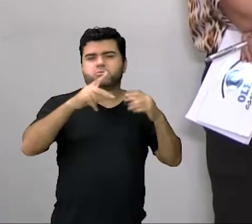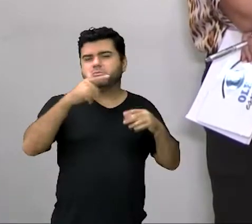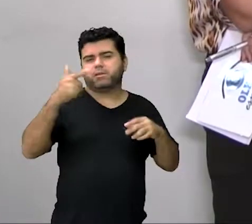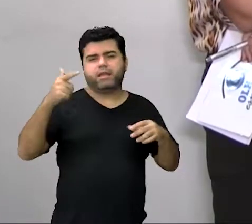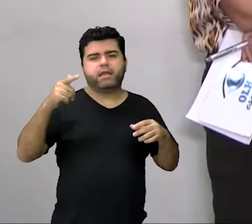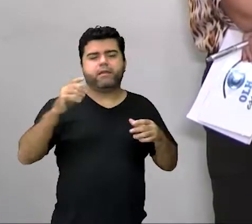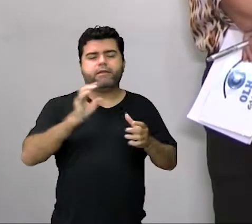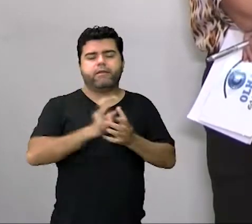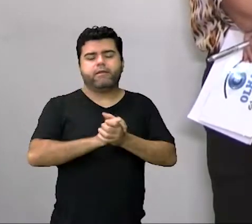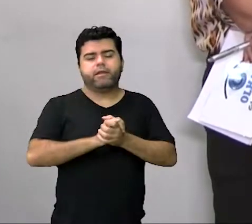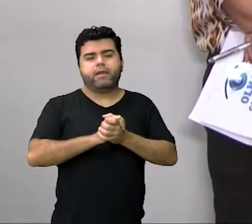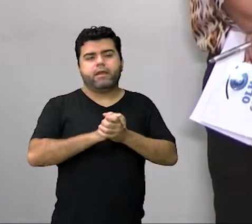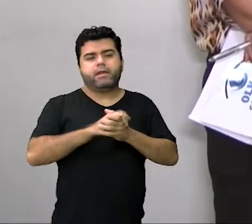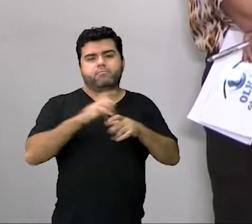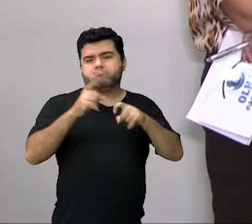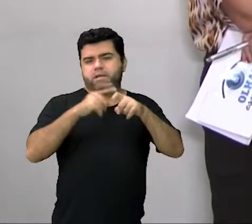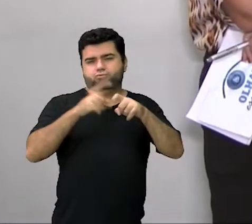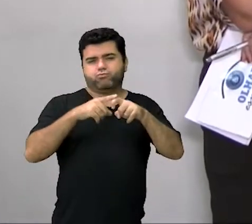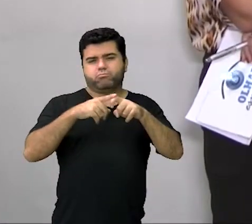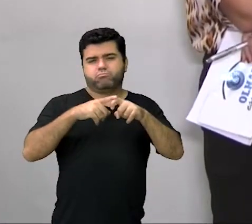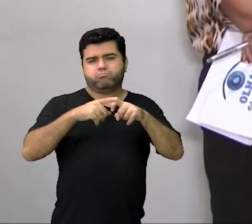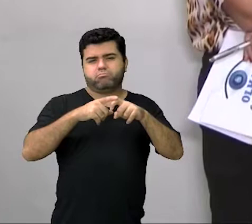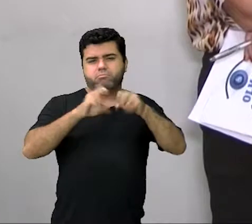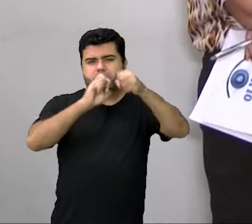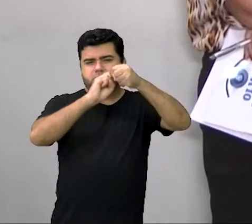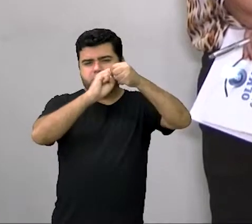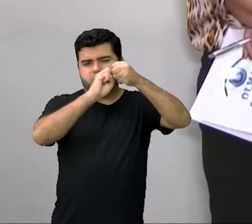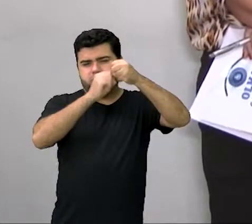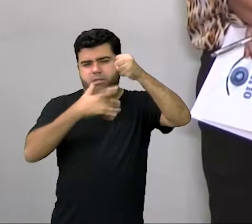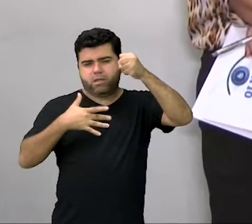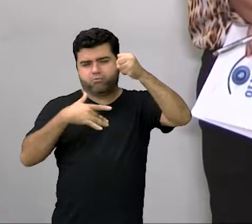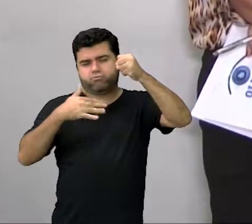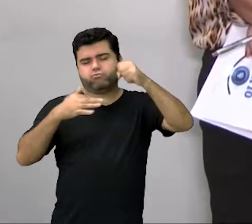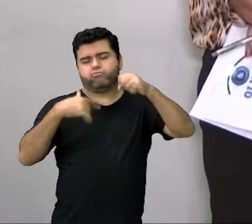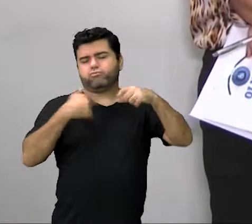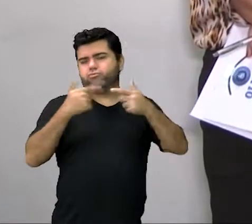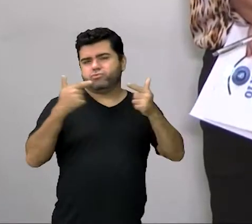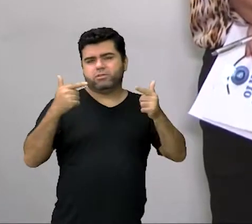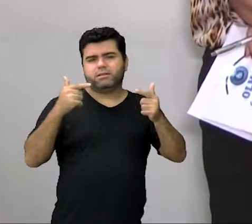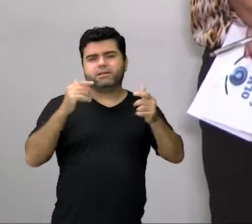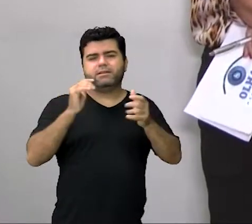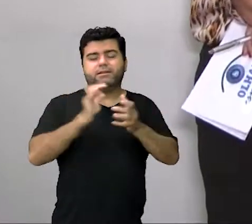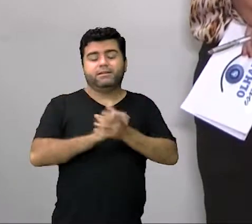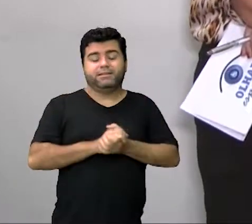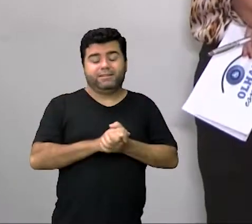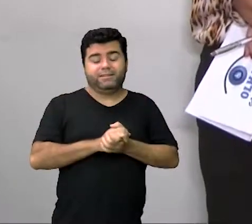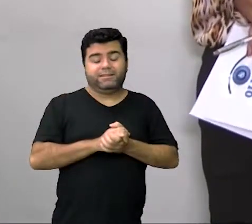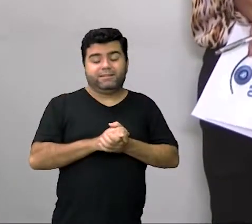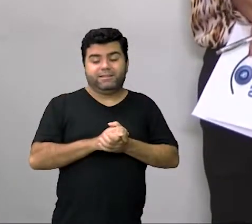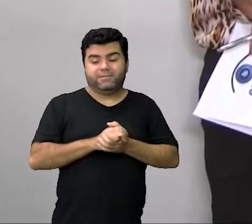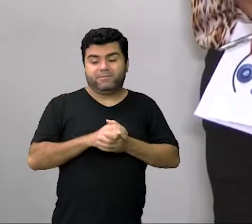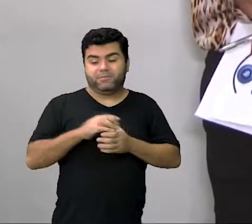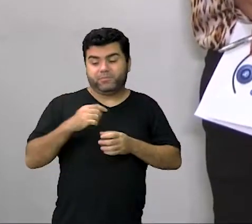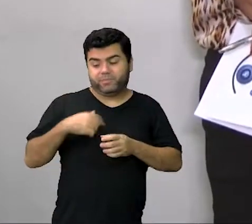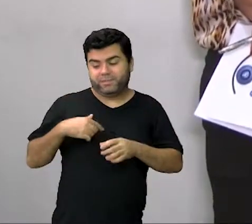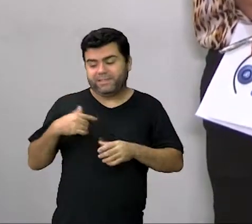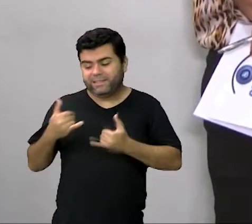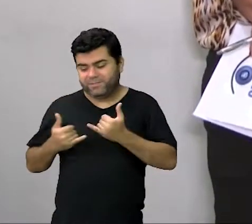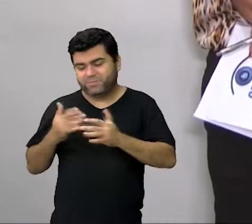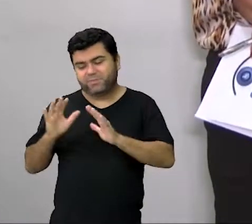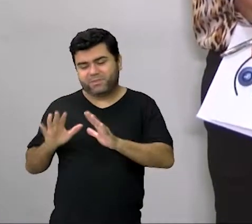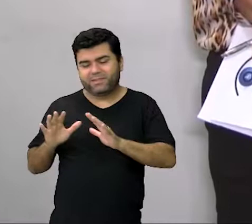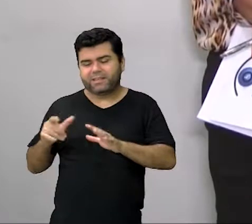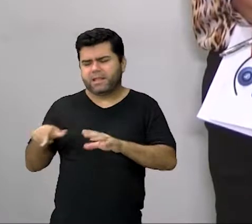não tinha neuropediatra. E É, a mamãe tá só... É, não, ele é